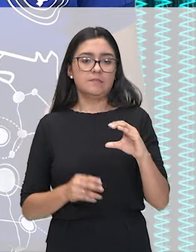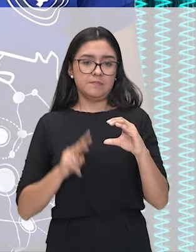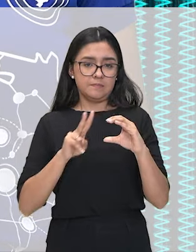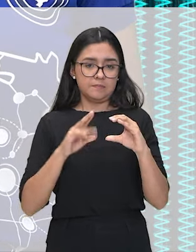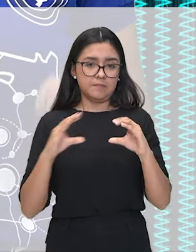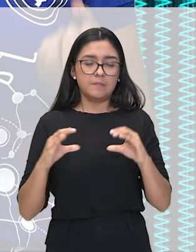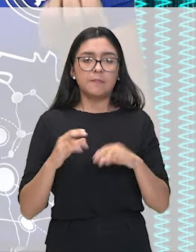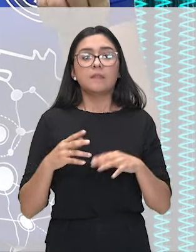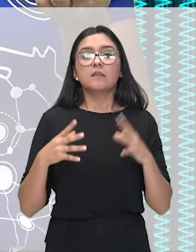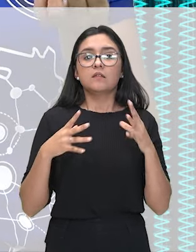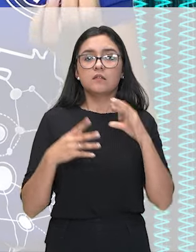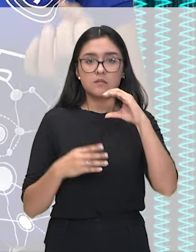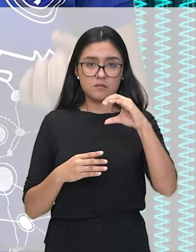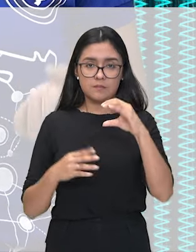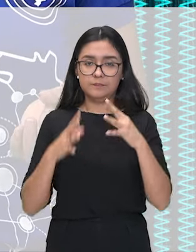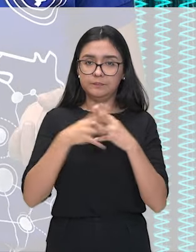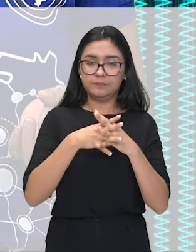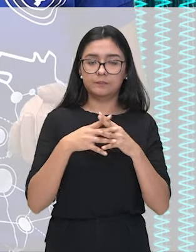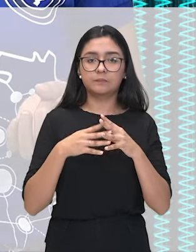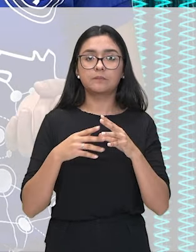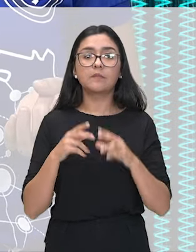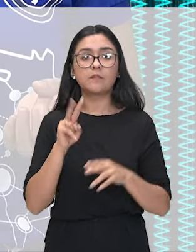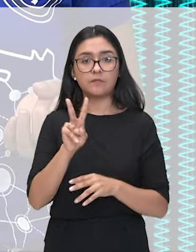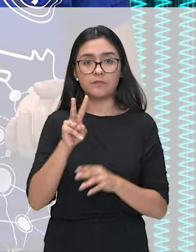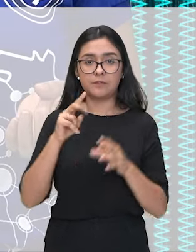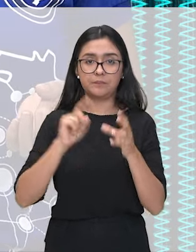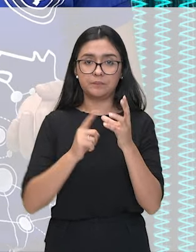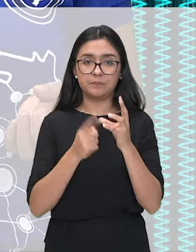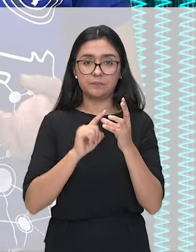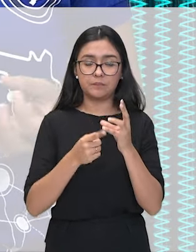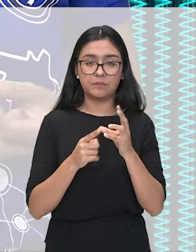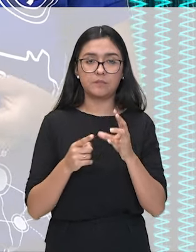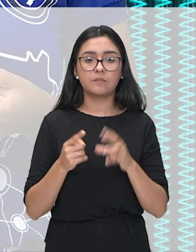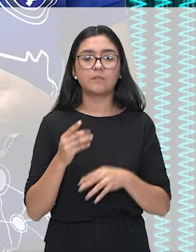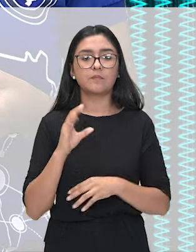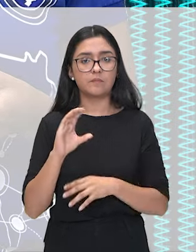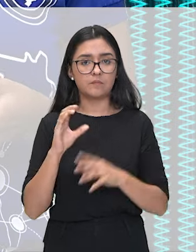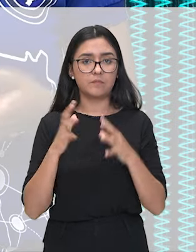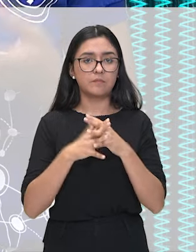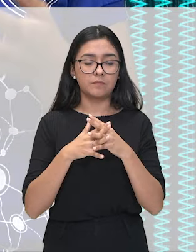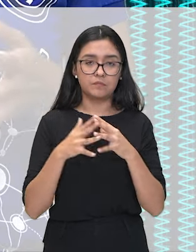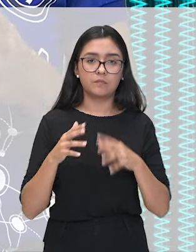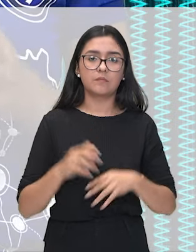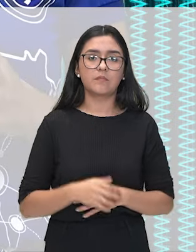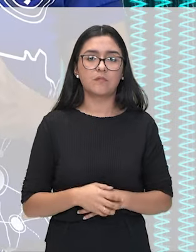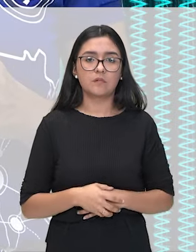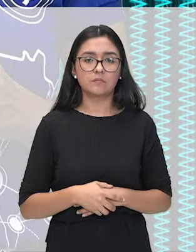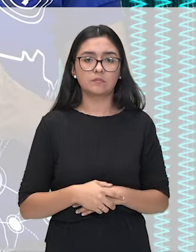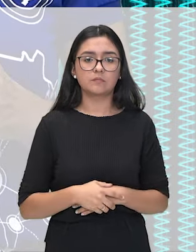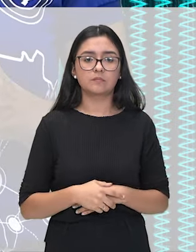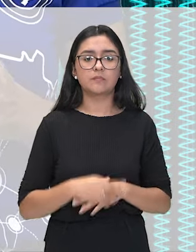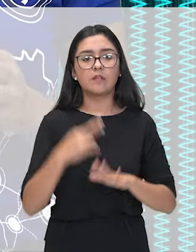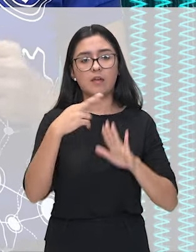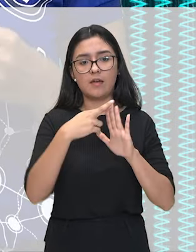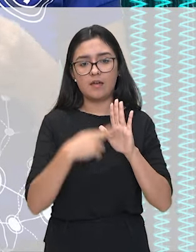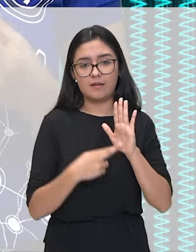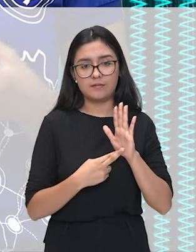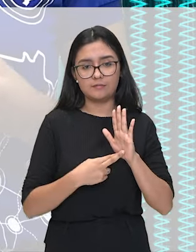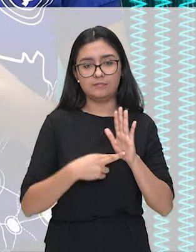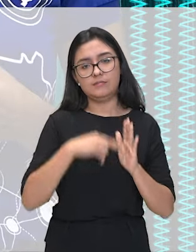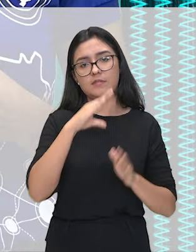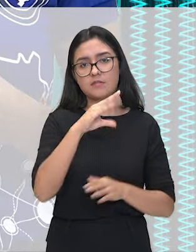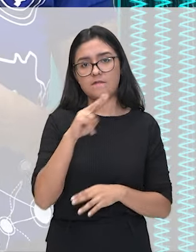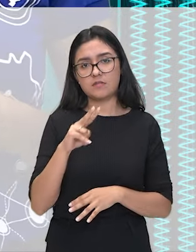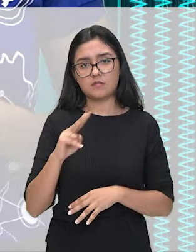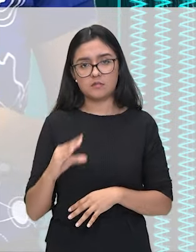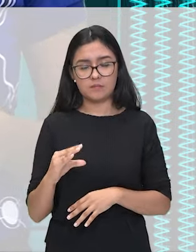C de consoante V de vogal e C de consoante regra CVC como é